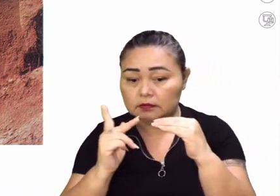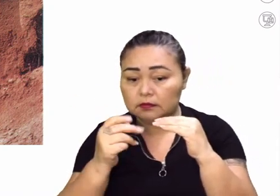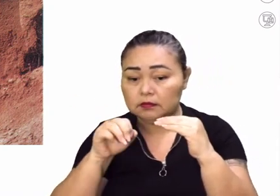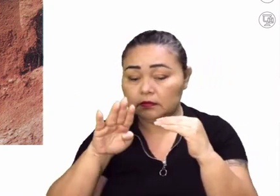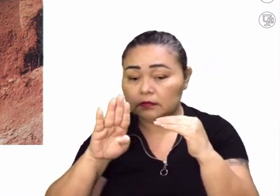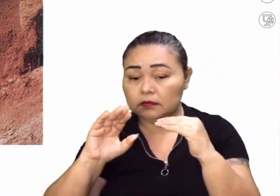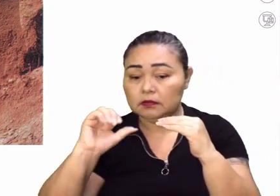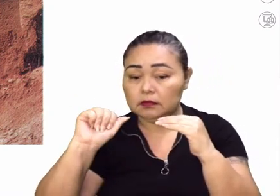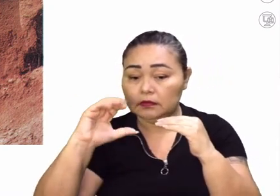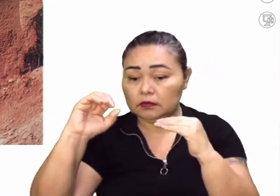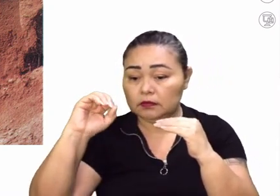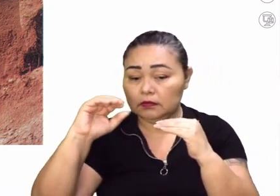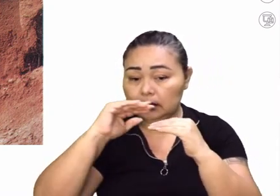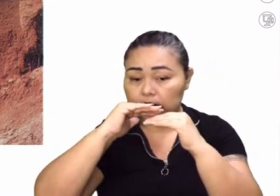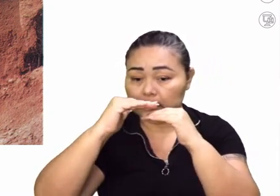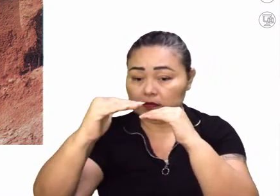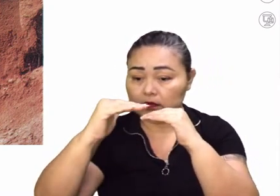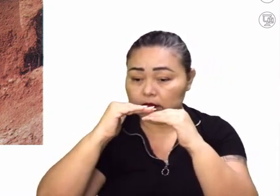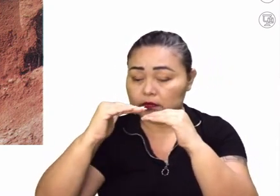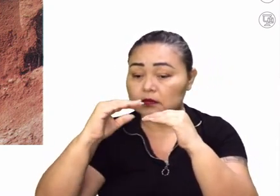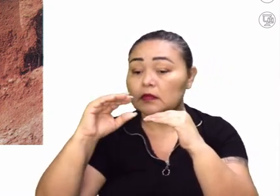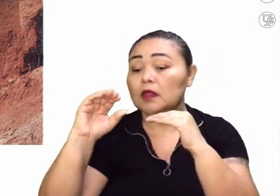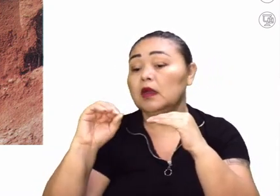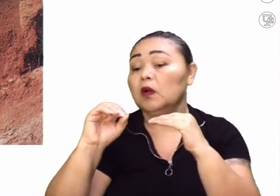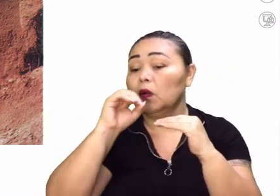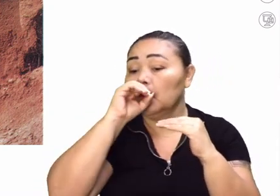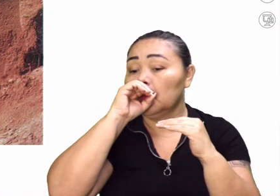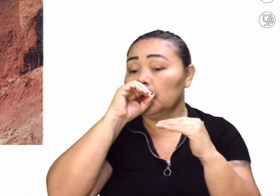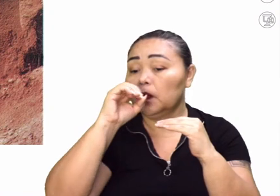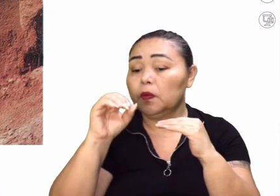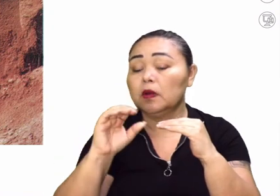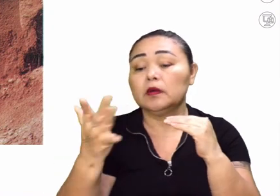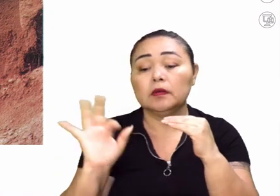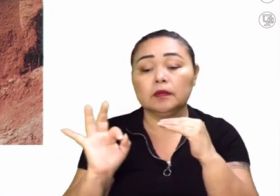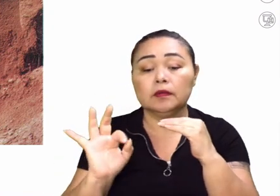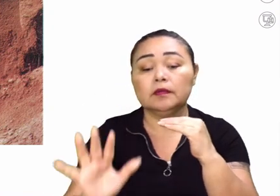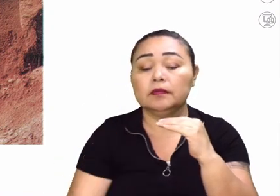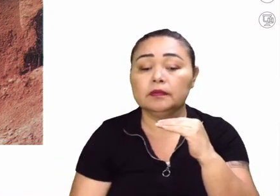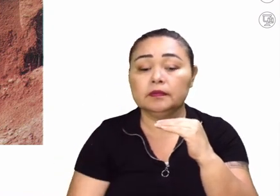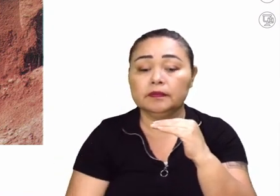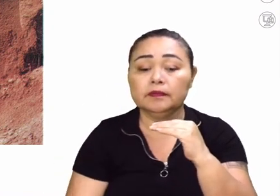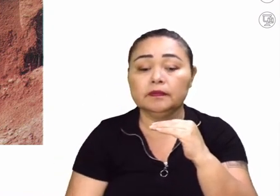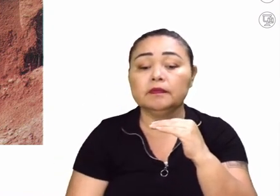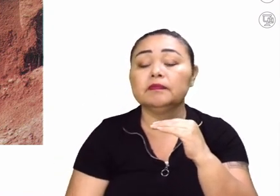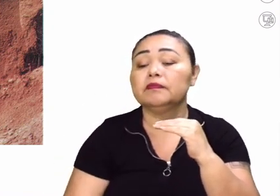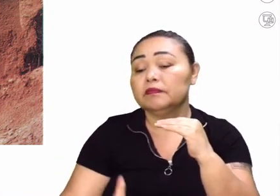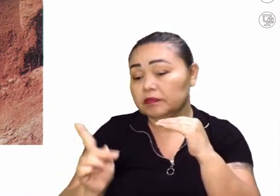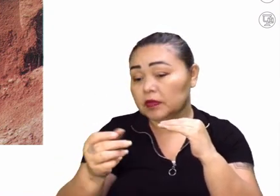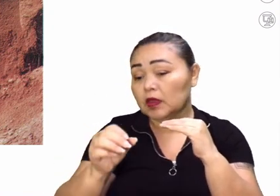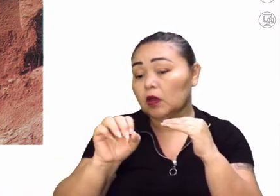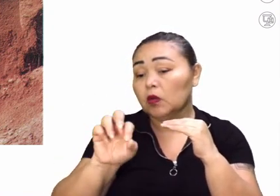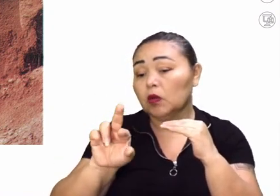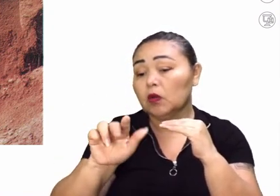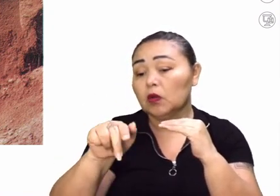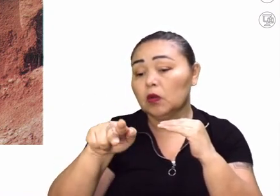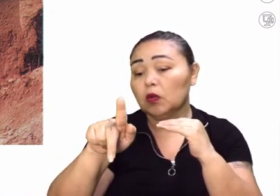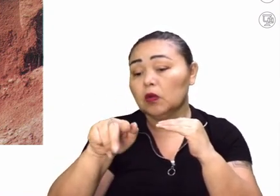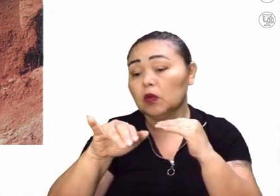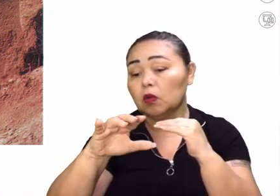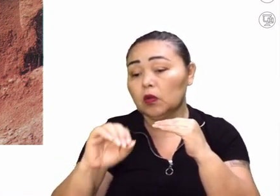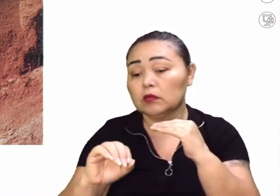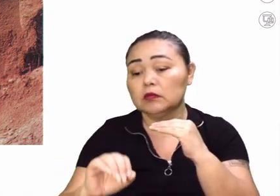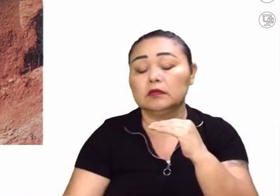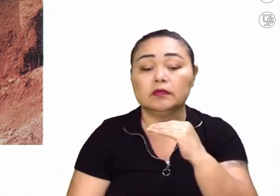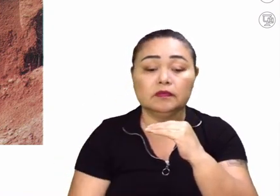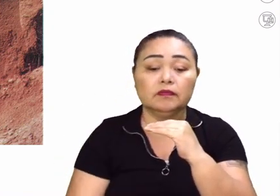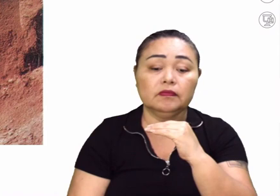b e a e o horizonte zero Horizonte é o orgânico né horizonte orgânico